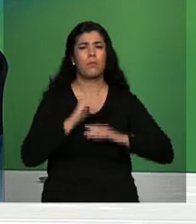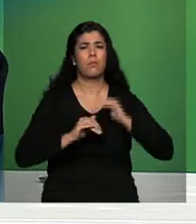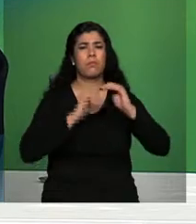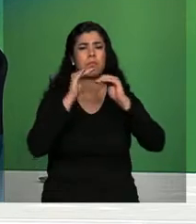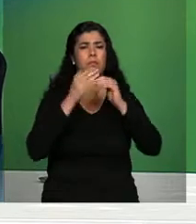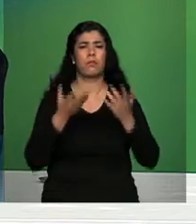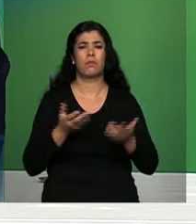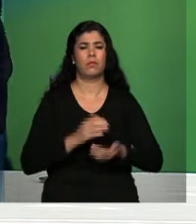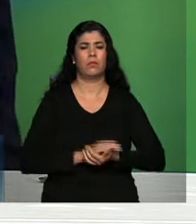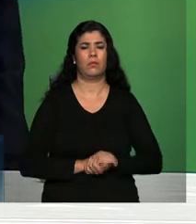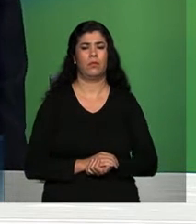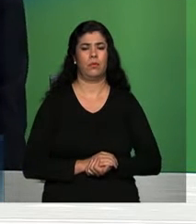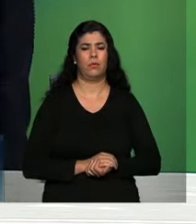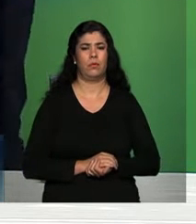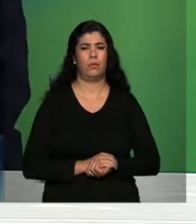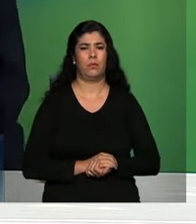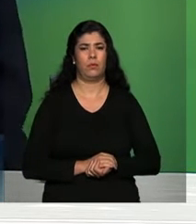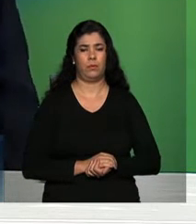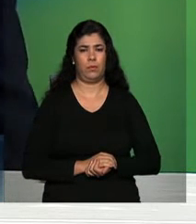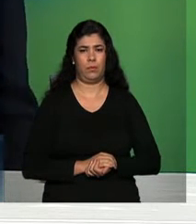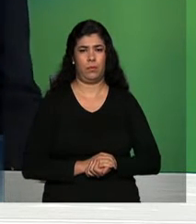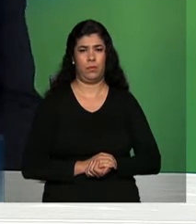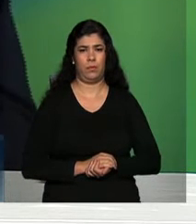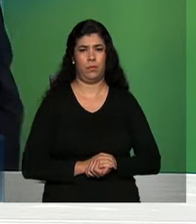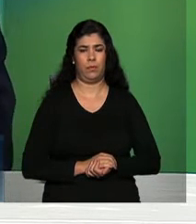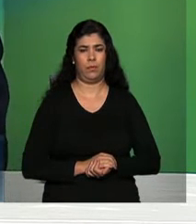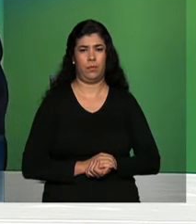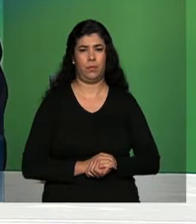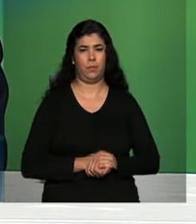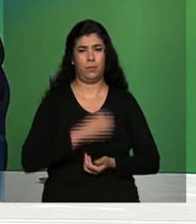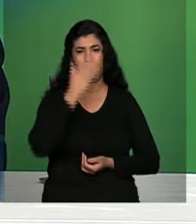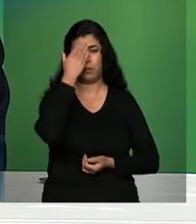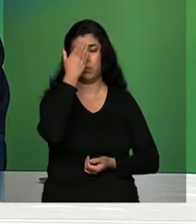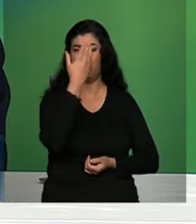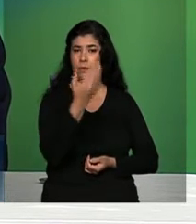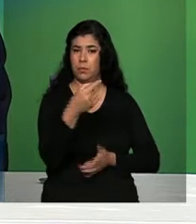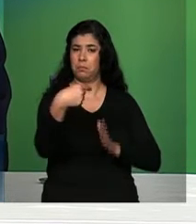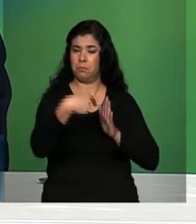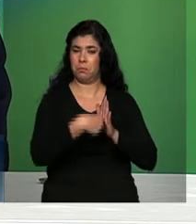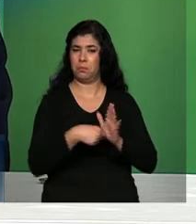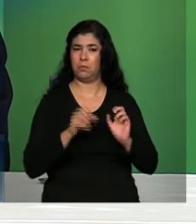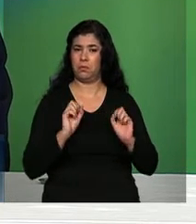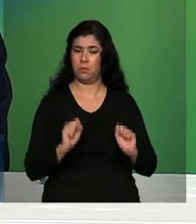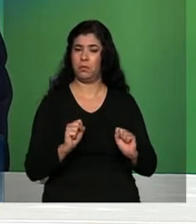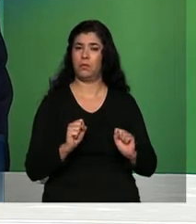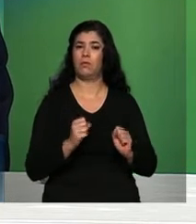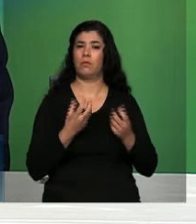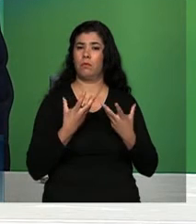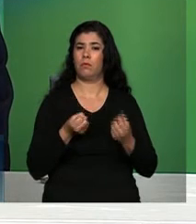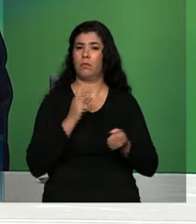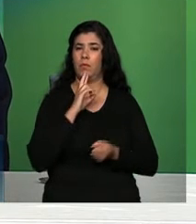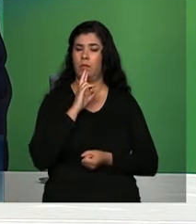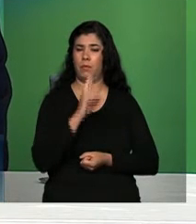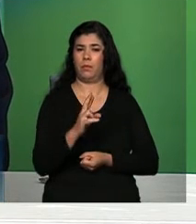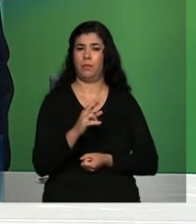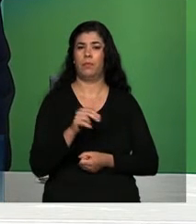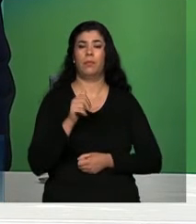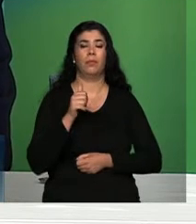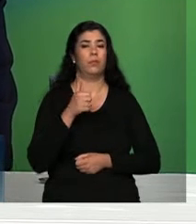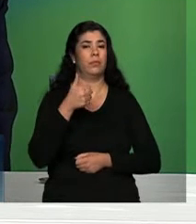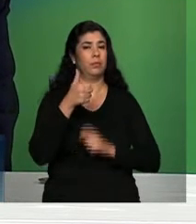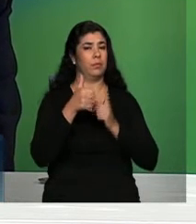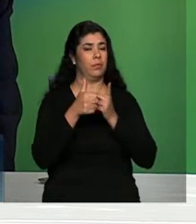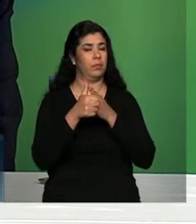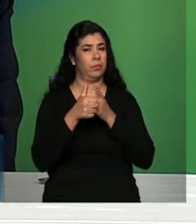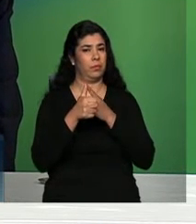vai evoluir? Obrigado. Muito obrigado, agradeço as perguntas e vamos então responder. Primeiro,